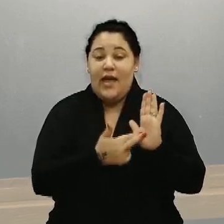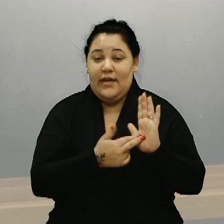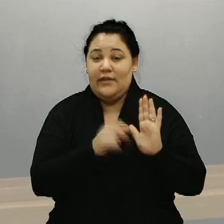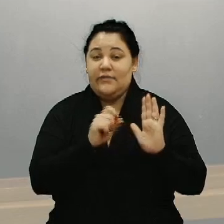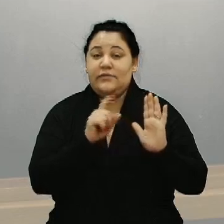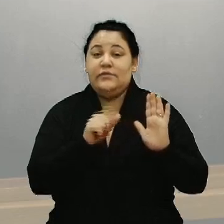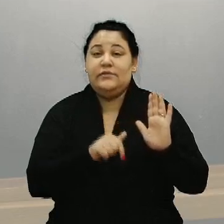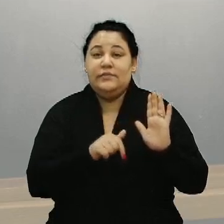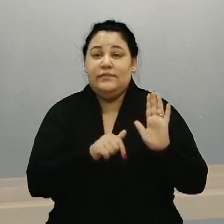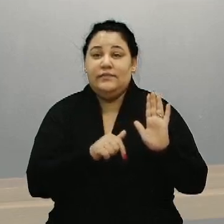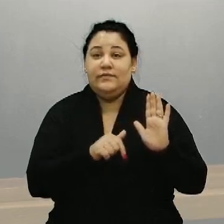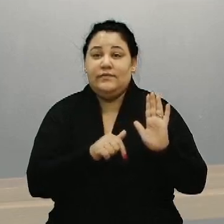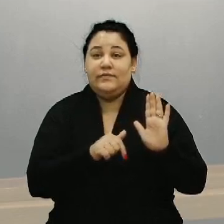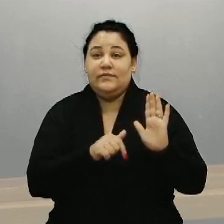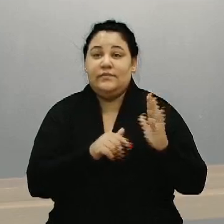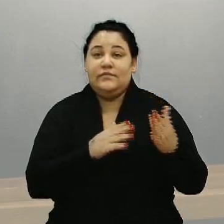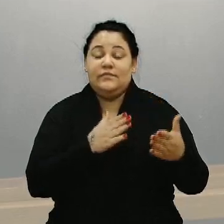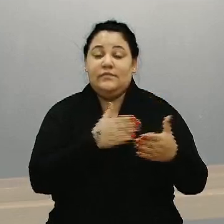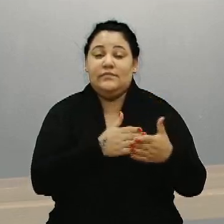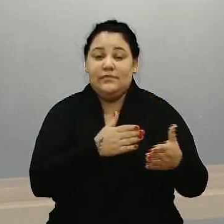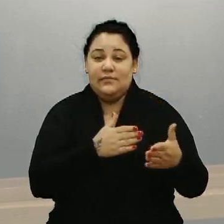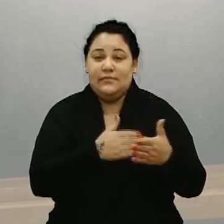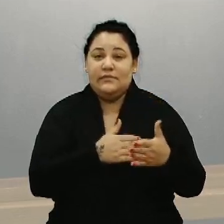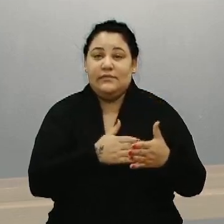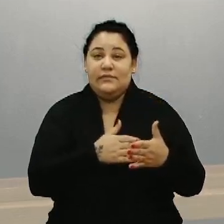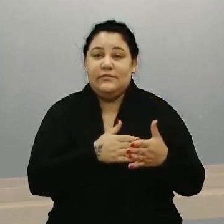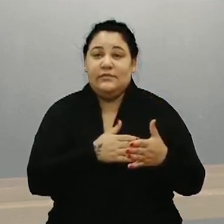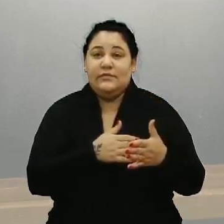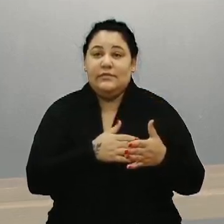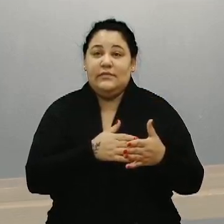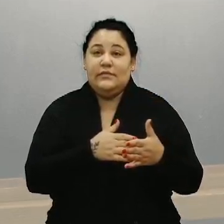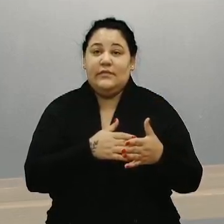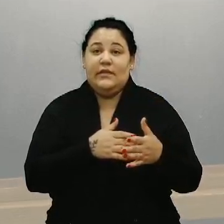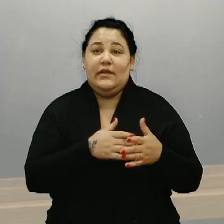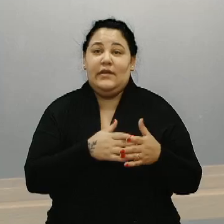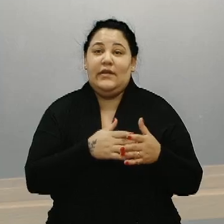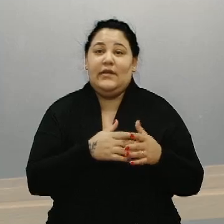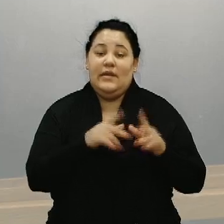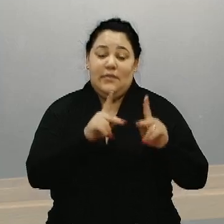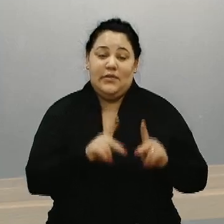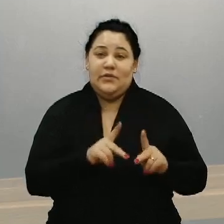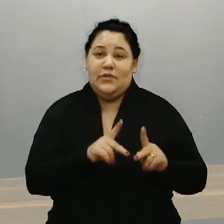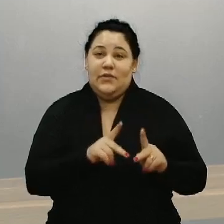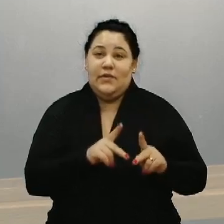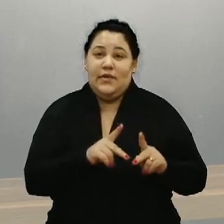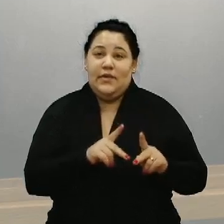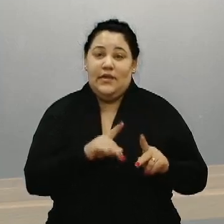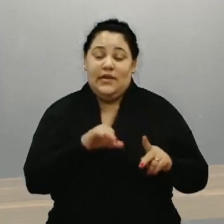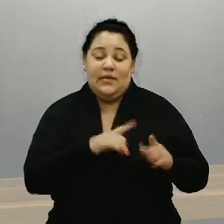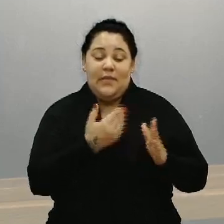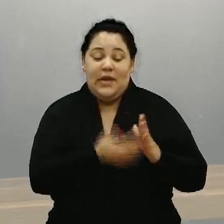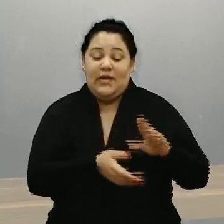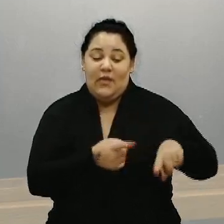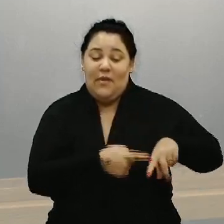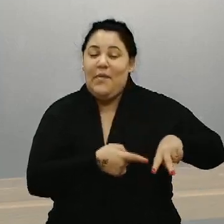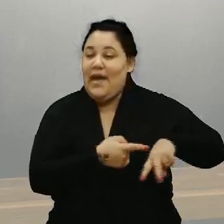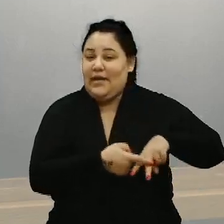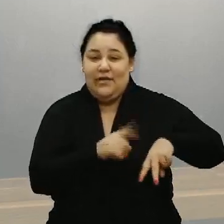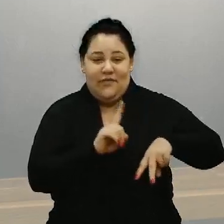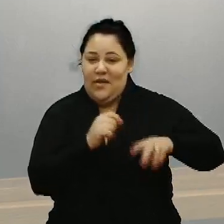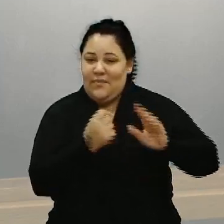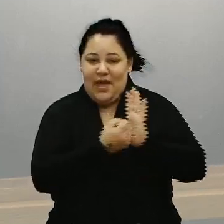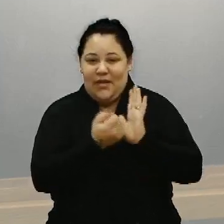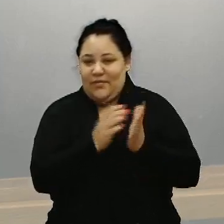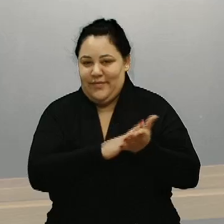questão impeditiva. Aquela pessoa que tem as 2 pernas não vai ser atingida de forma alguma. É talvez alguém